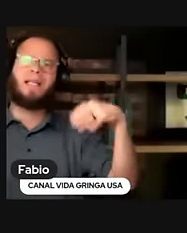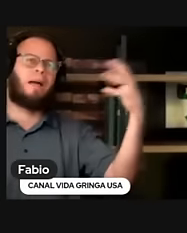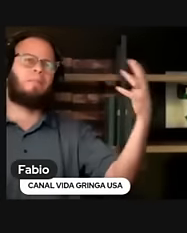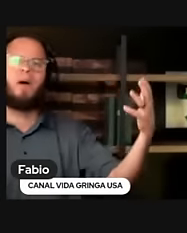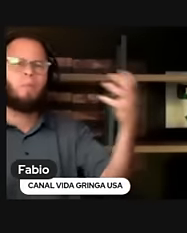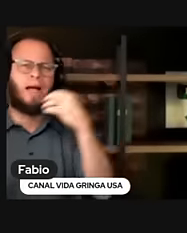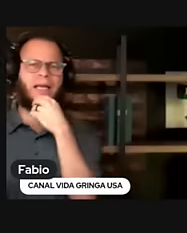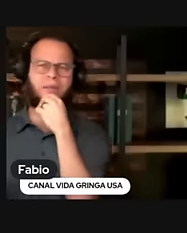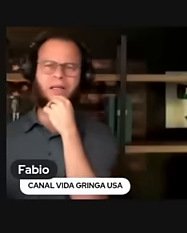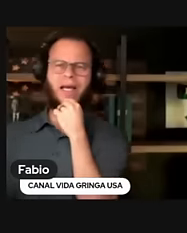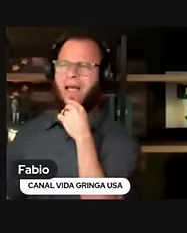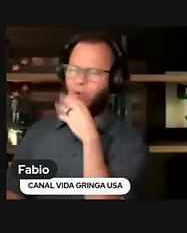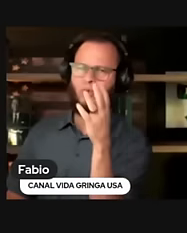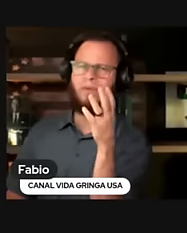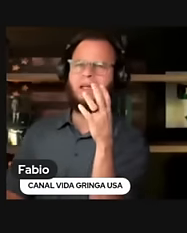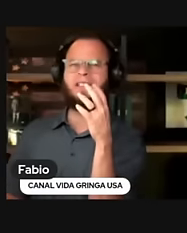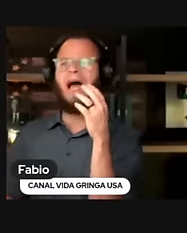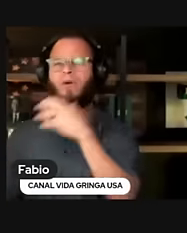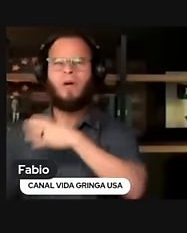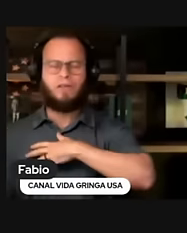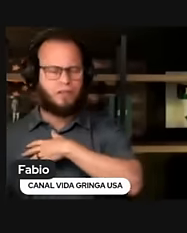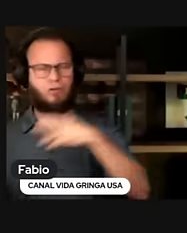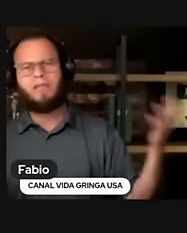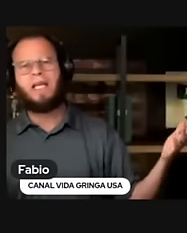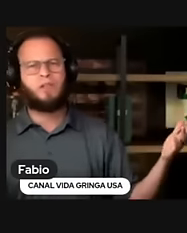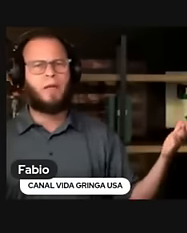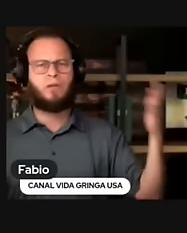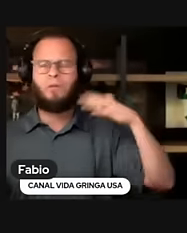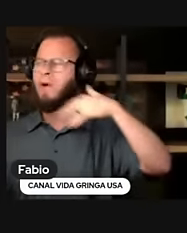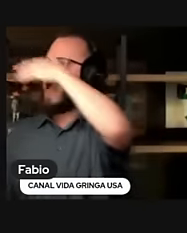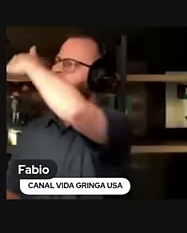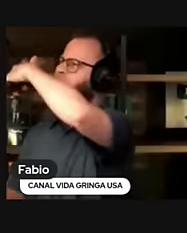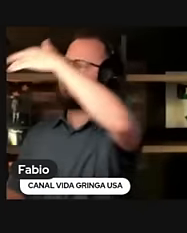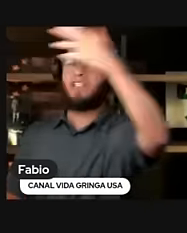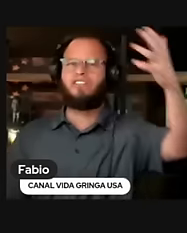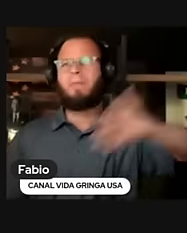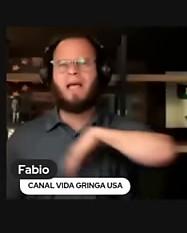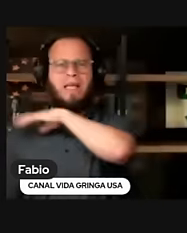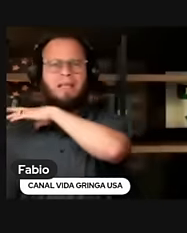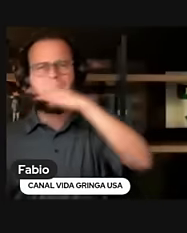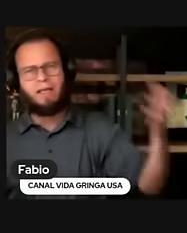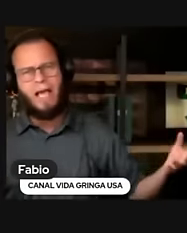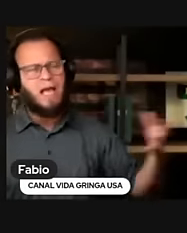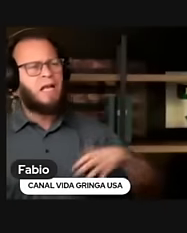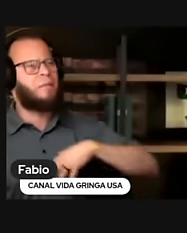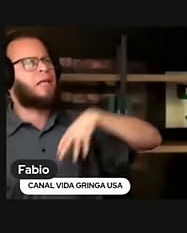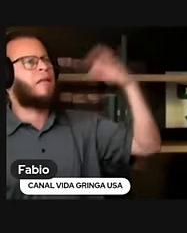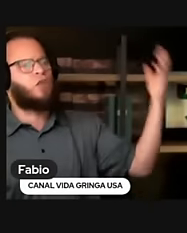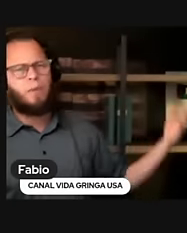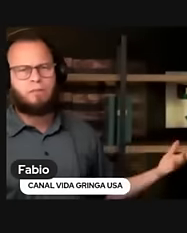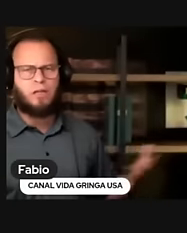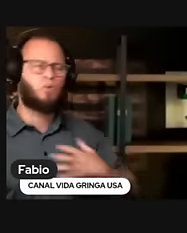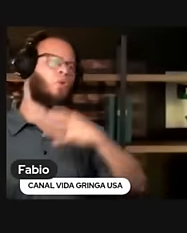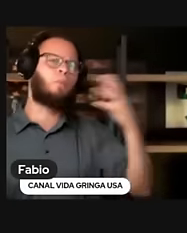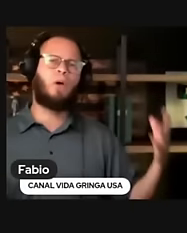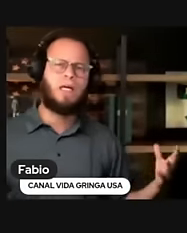agora tá bom para caramba né tudo tá mais caro os Estados Unidos não tem respeito nenhum a fronteira está aberta entra quem quer criminalidade